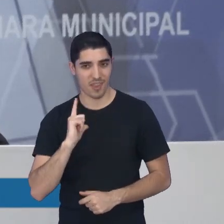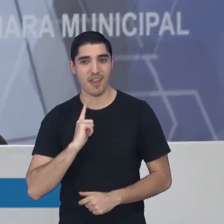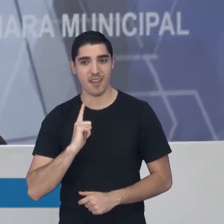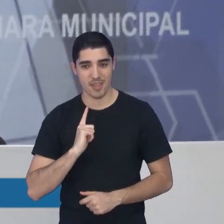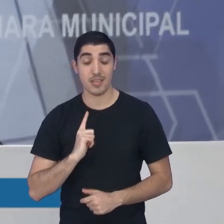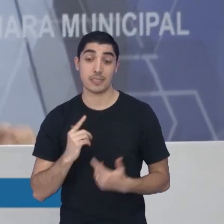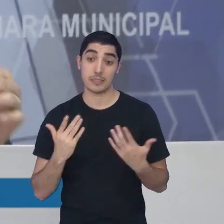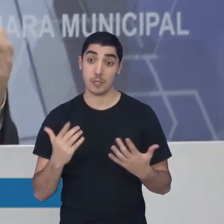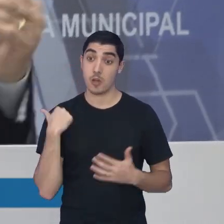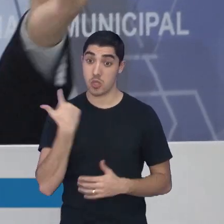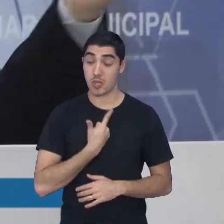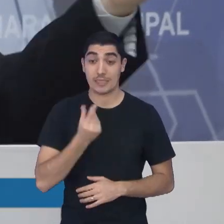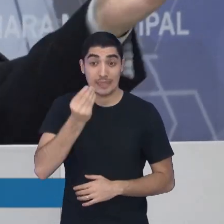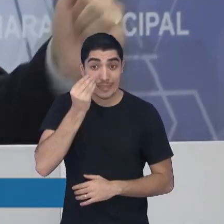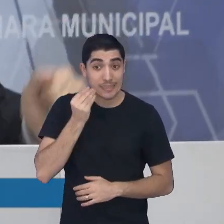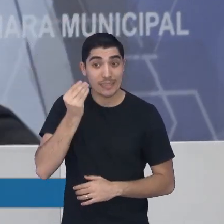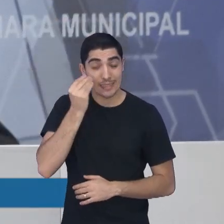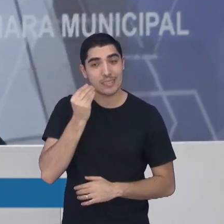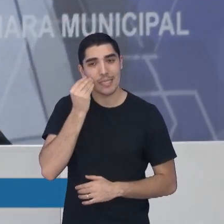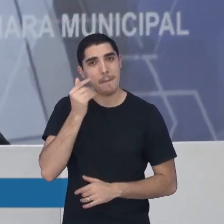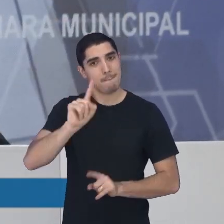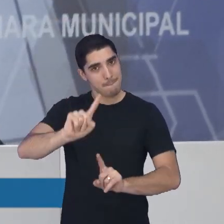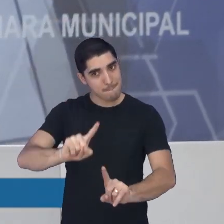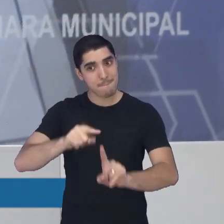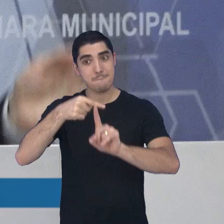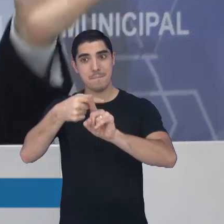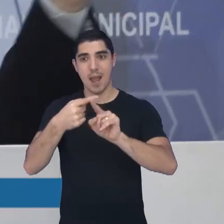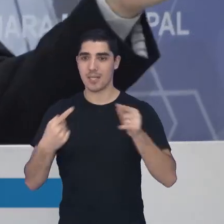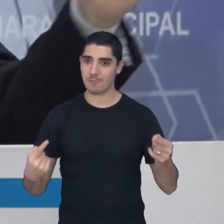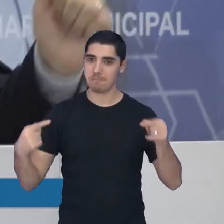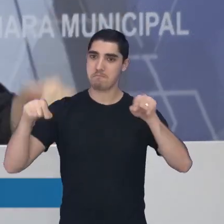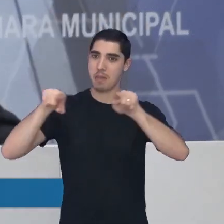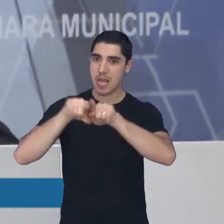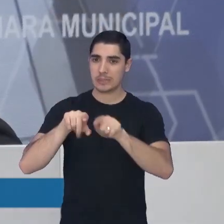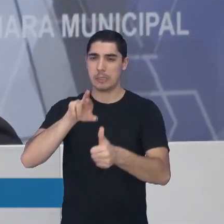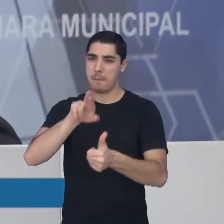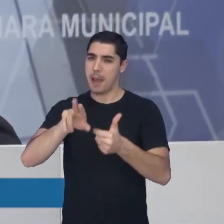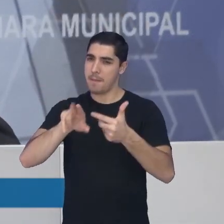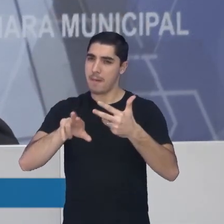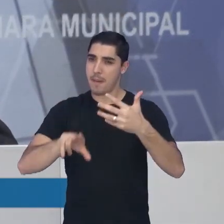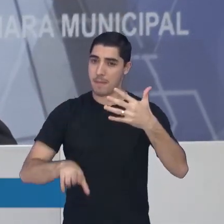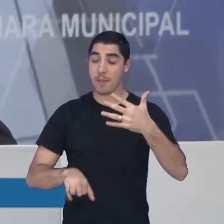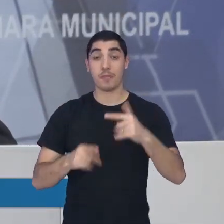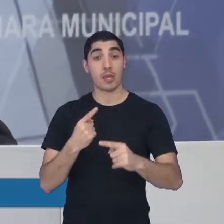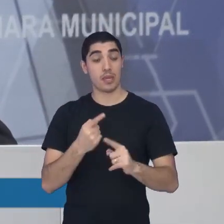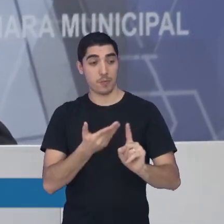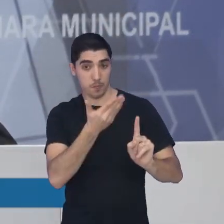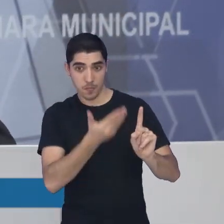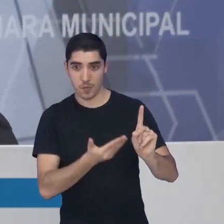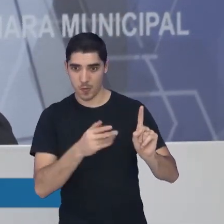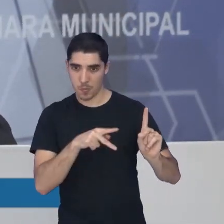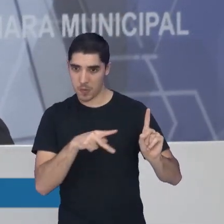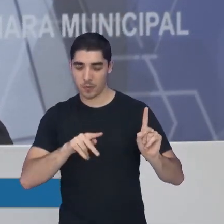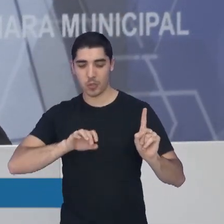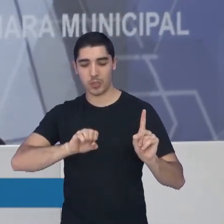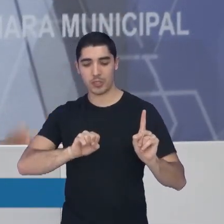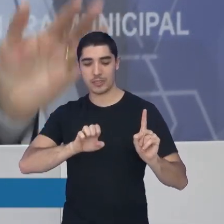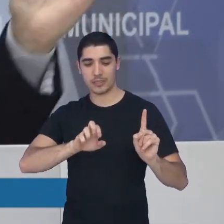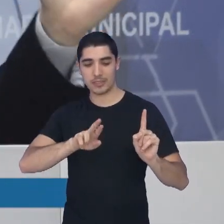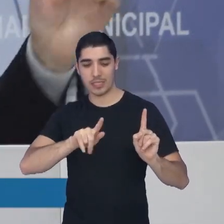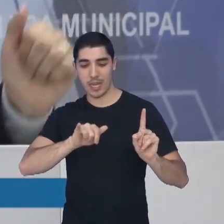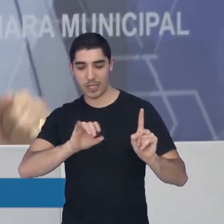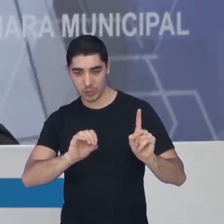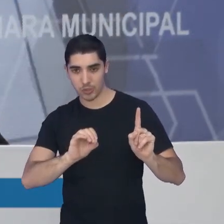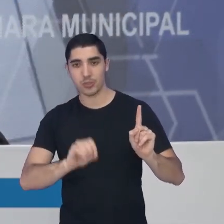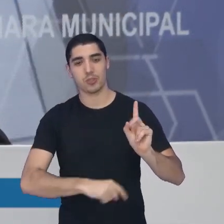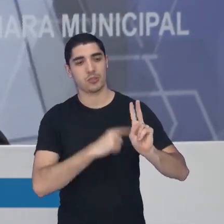Estamos tentando outras parcerias para estender, inclusive, para a Faculdade de Direito, que o professor Sérgio Baixa e o